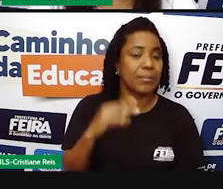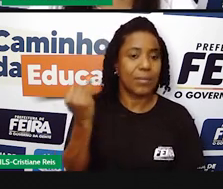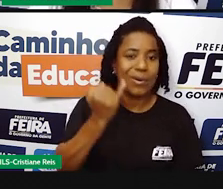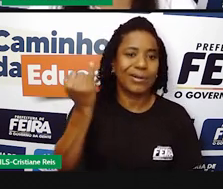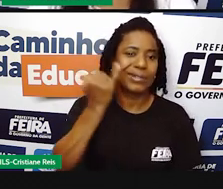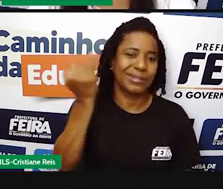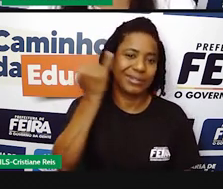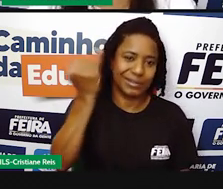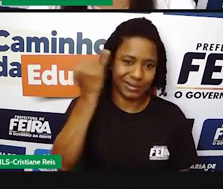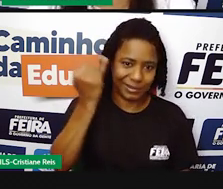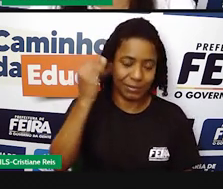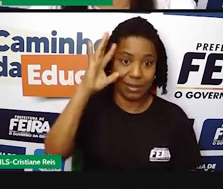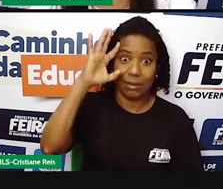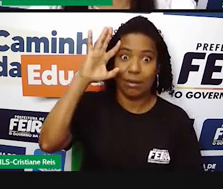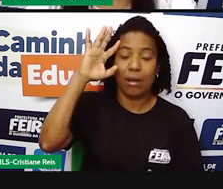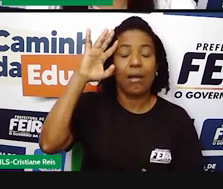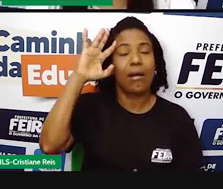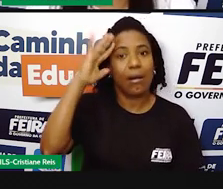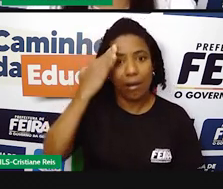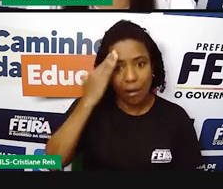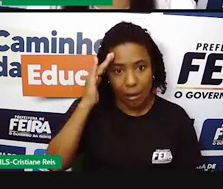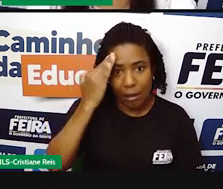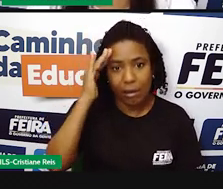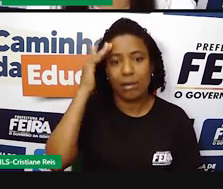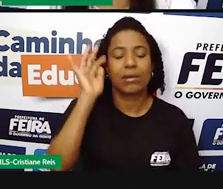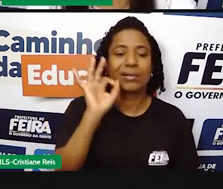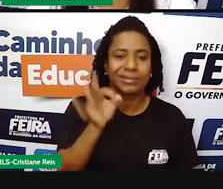precisa estar, né, dentro do texto.